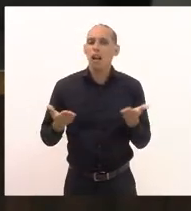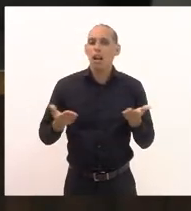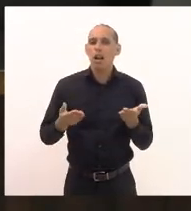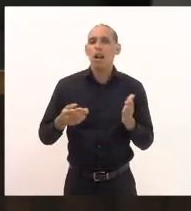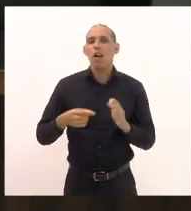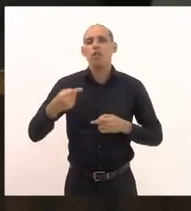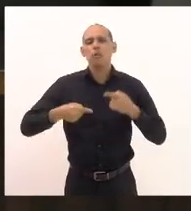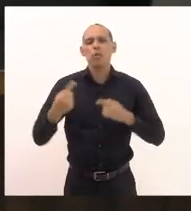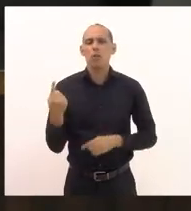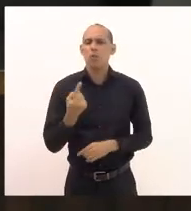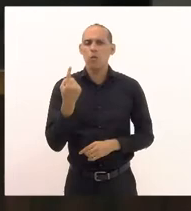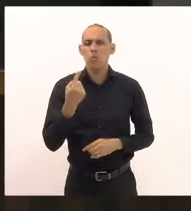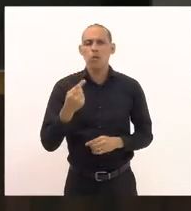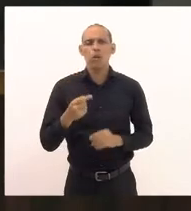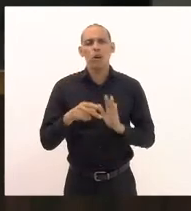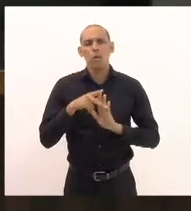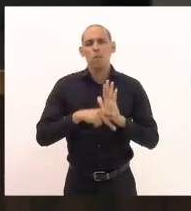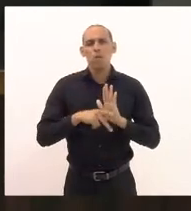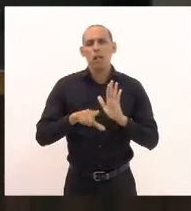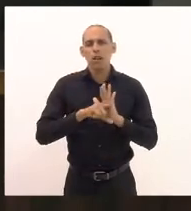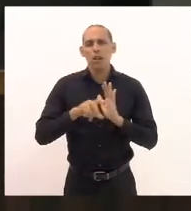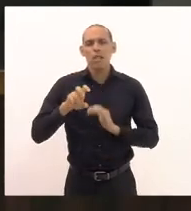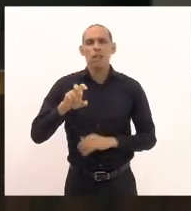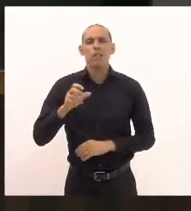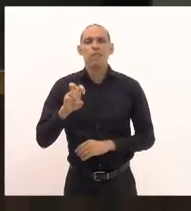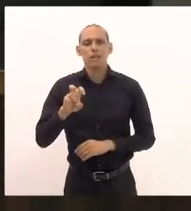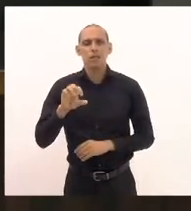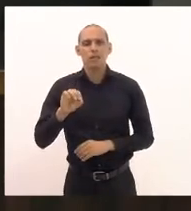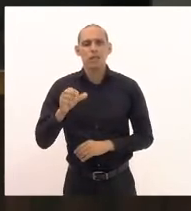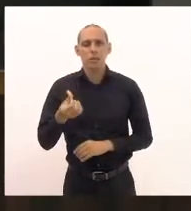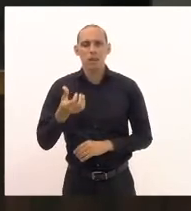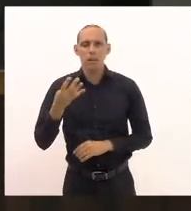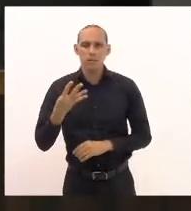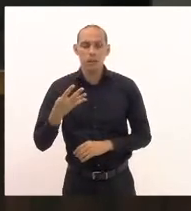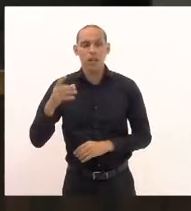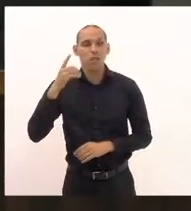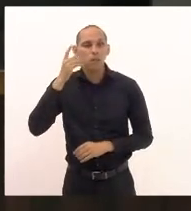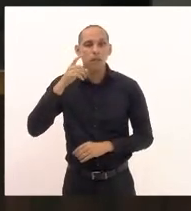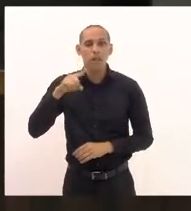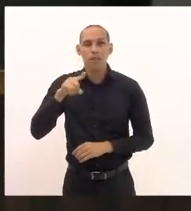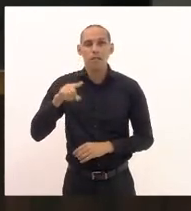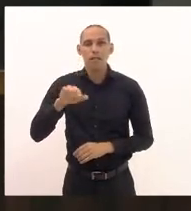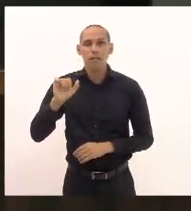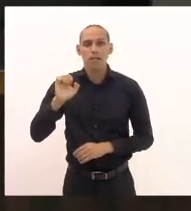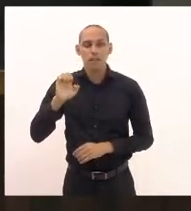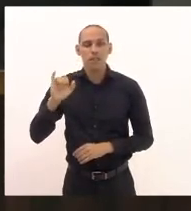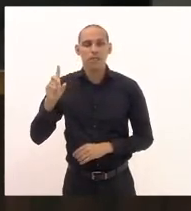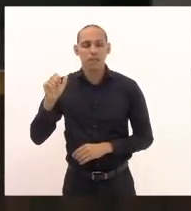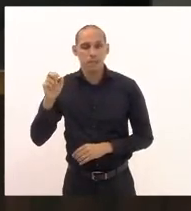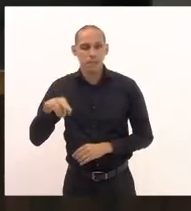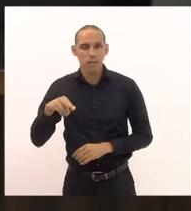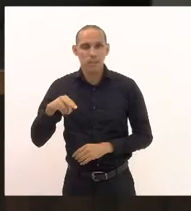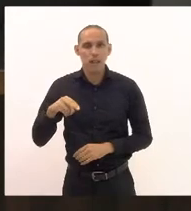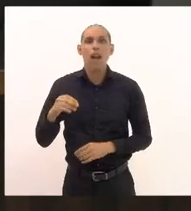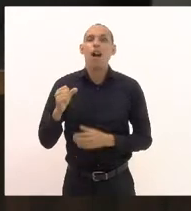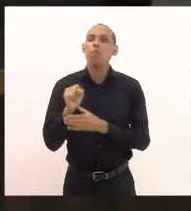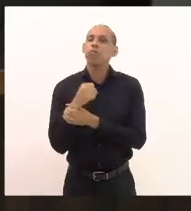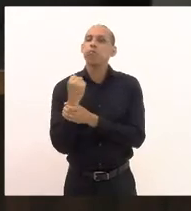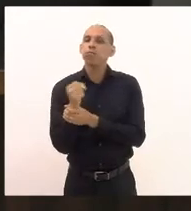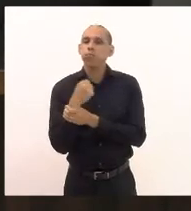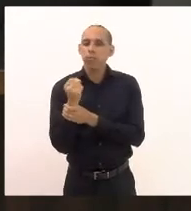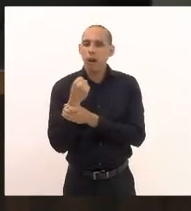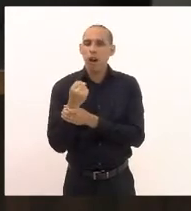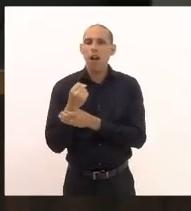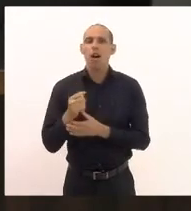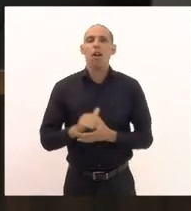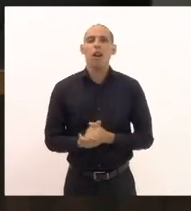lei 5064, de 21, de autoria deputada Zeidan, que determina o tombamento do Tamoio Futebol Clube por interesse social, histórico e cultural do